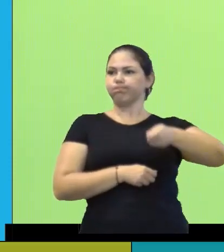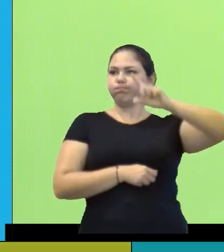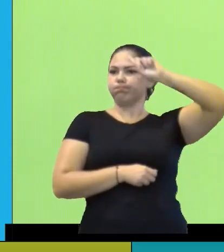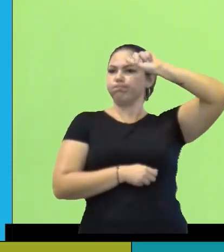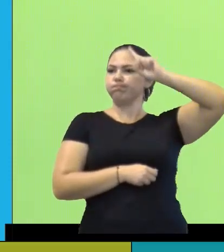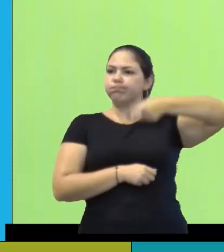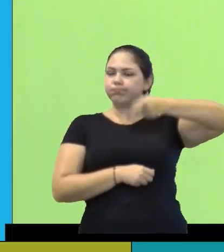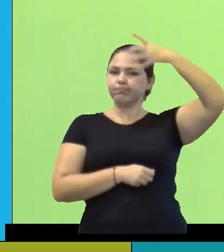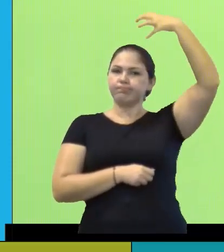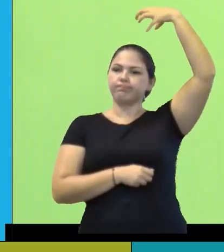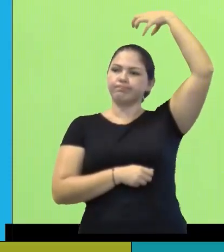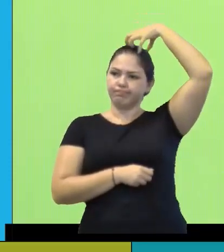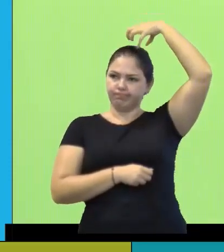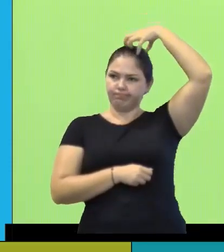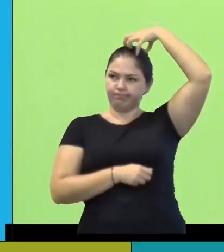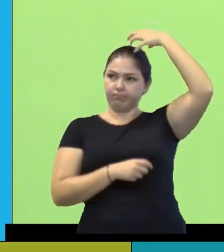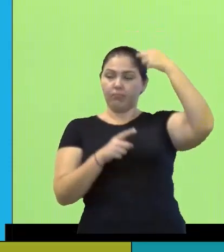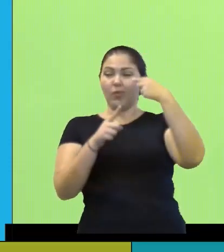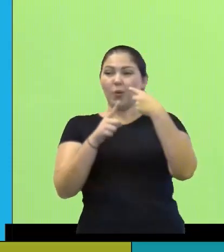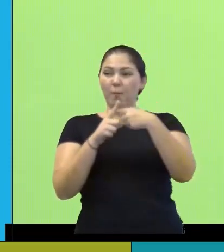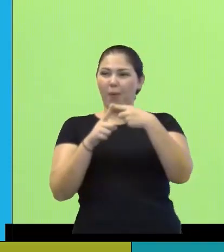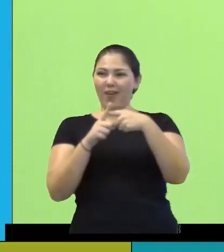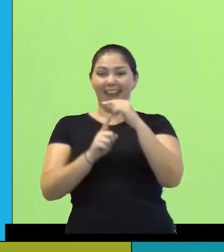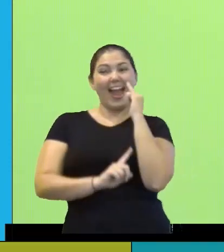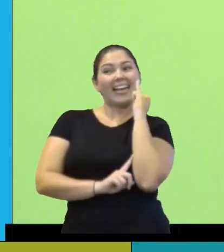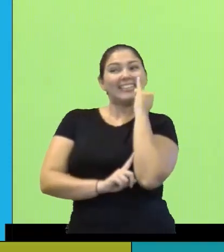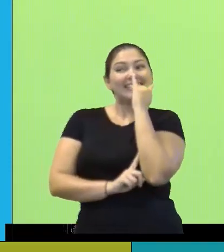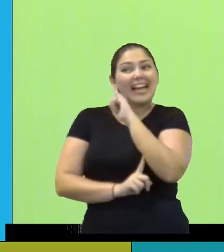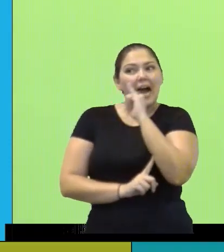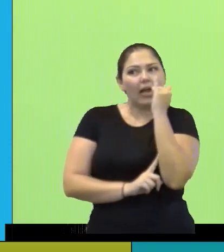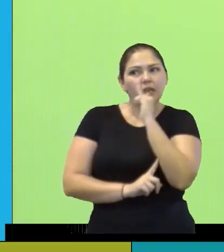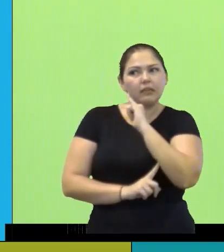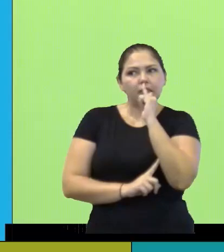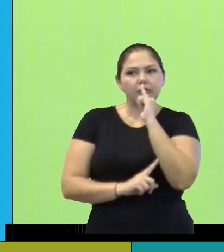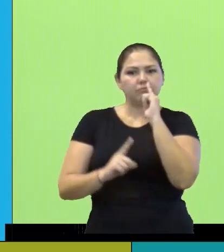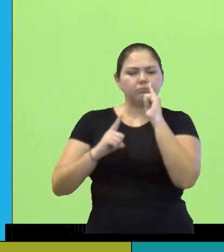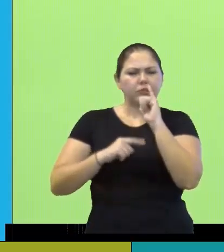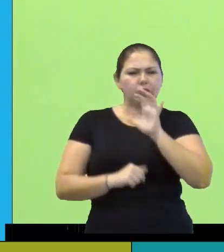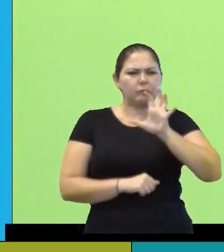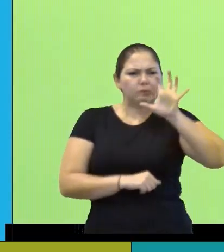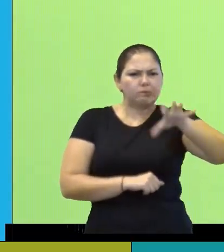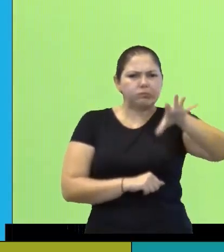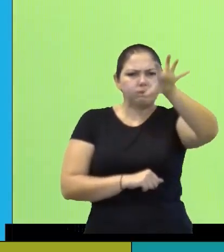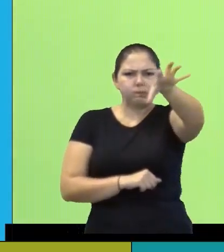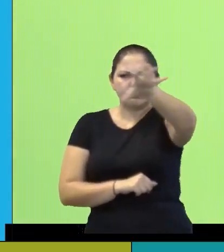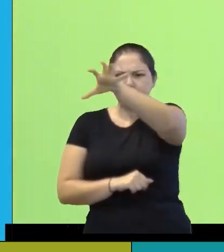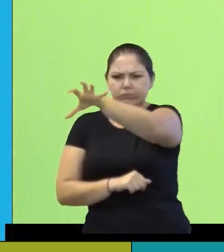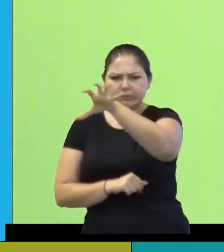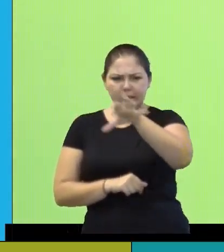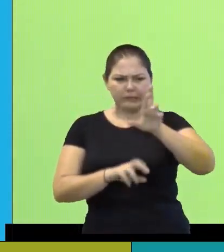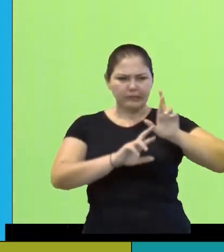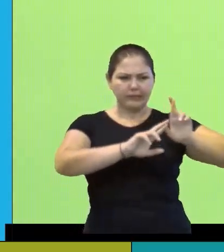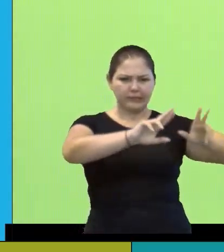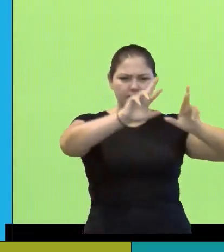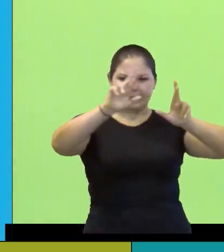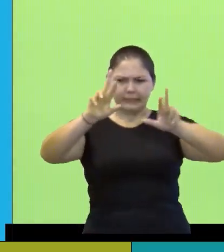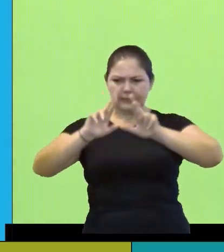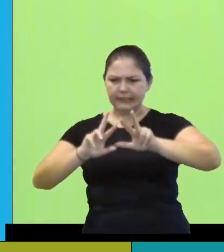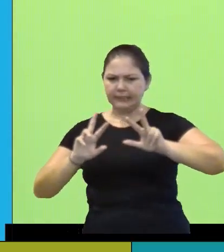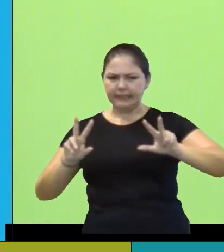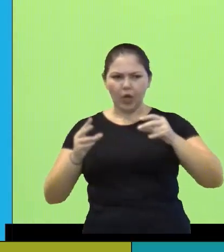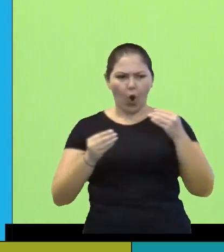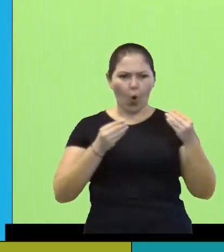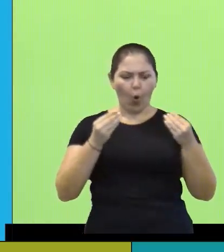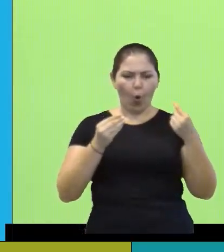disputa interna que fragilizava a Itália era colocando a Itália nas mãos de um rei